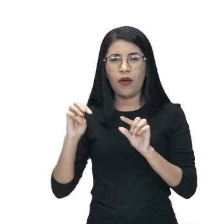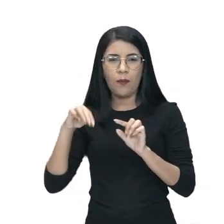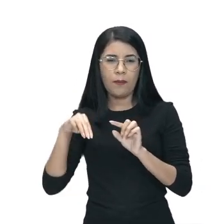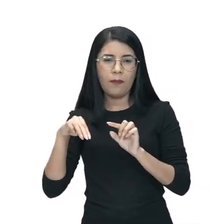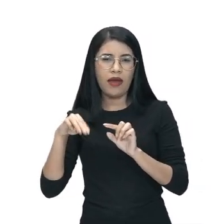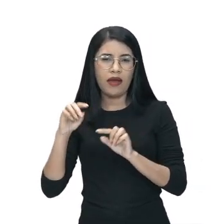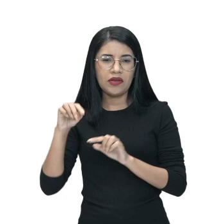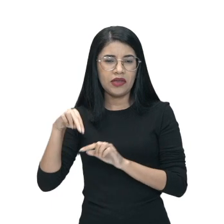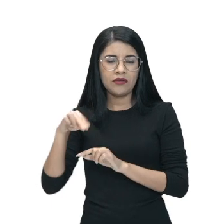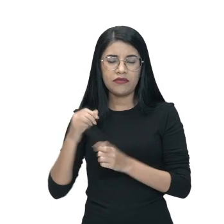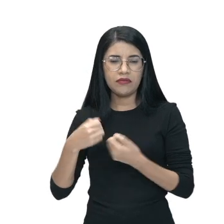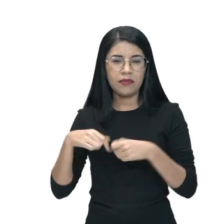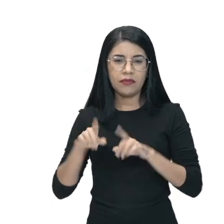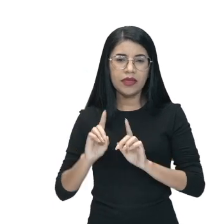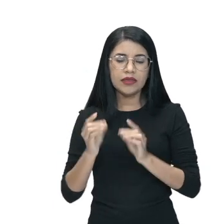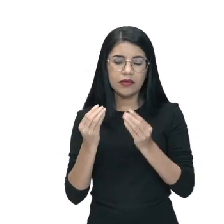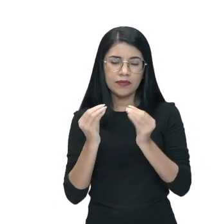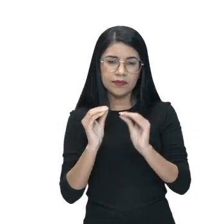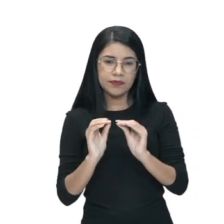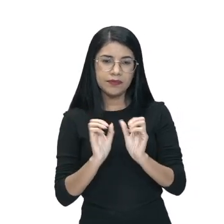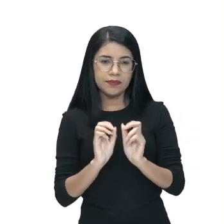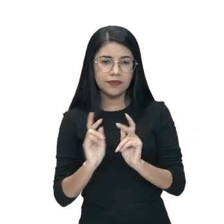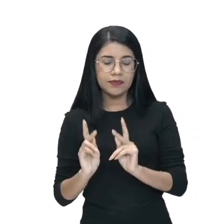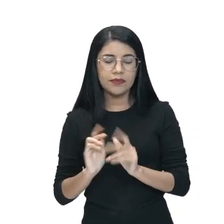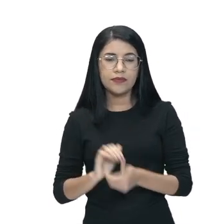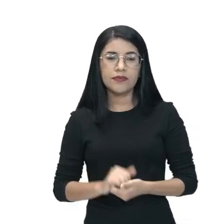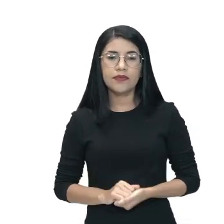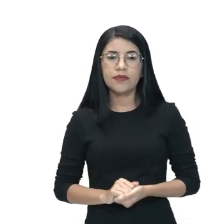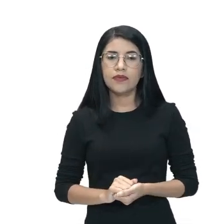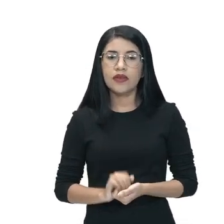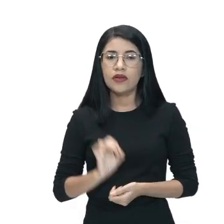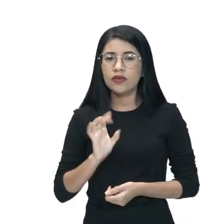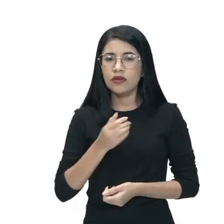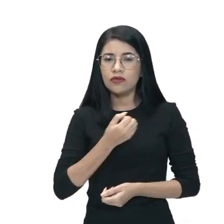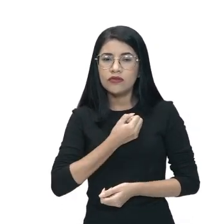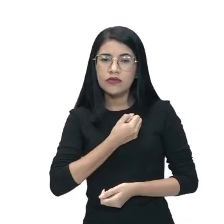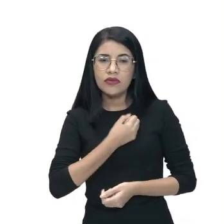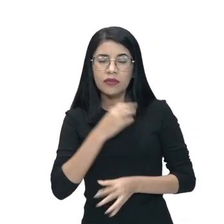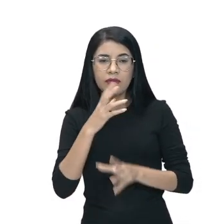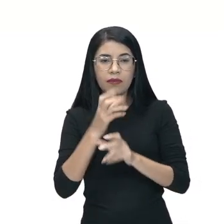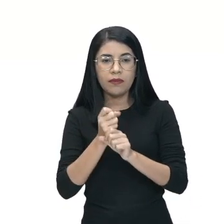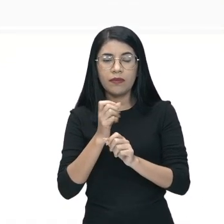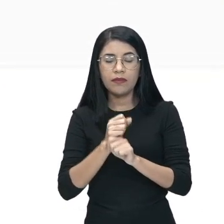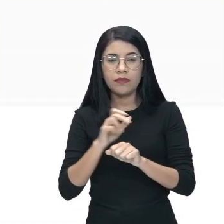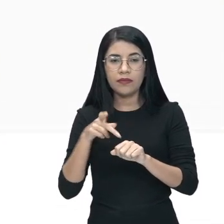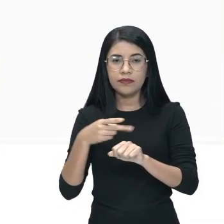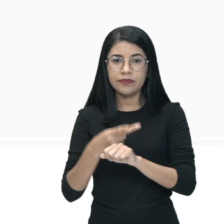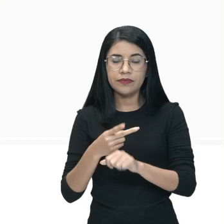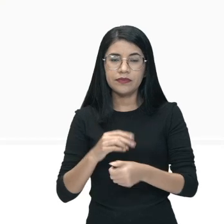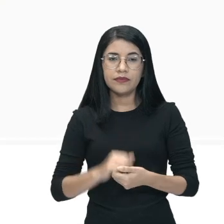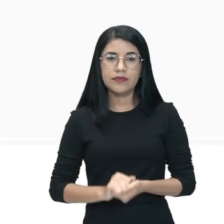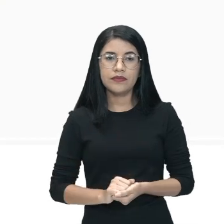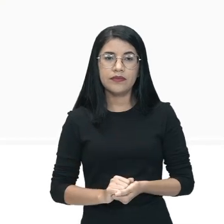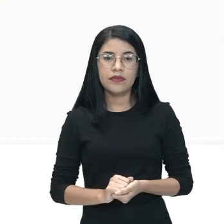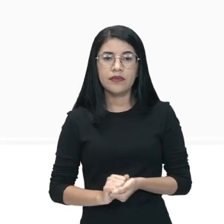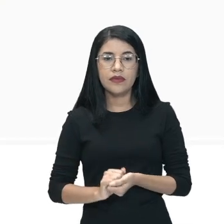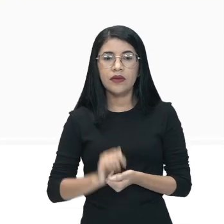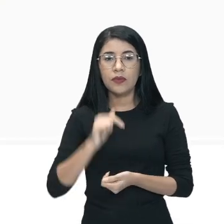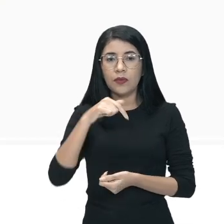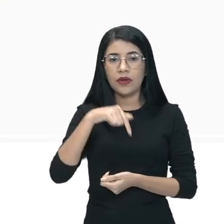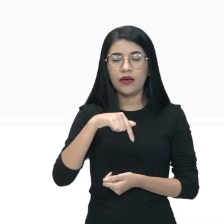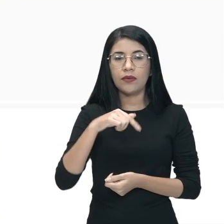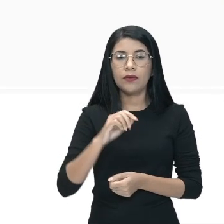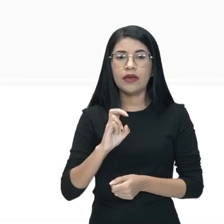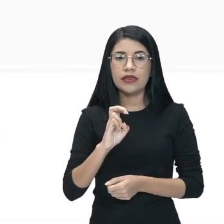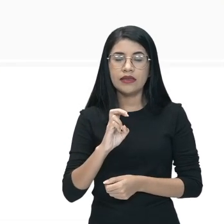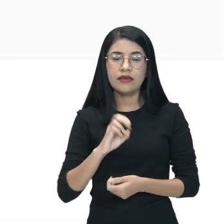valor numérico, que é o que a gente vai precisar para fazer a conta. E aí, vamos lembrar aqui, Q1 e Q2, olha só, Q1 é 5,